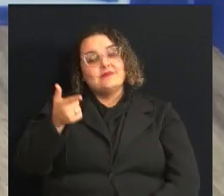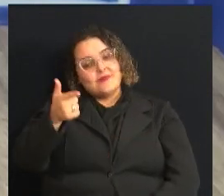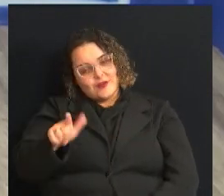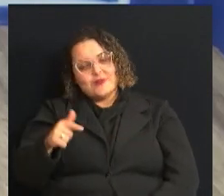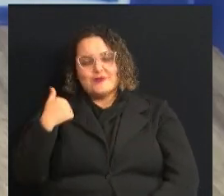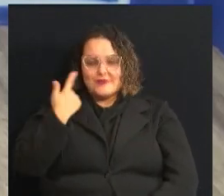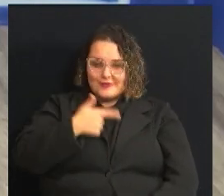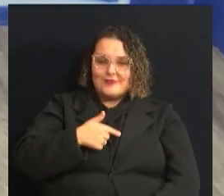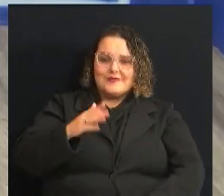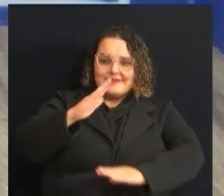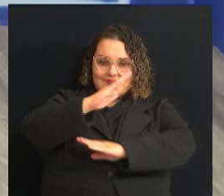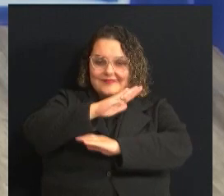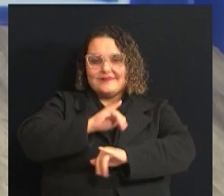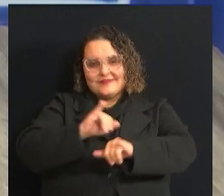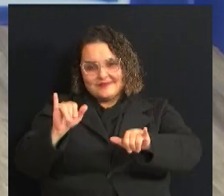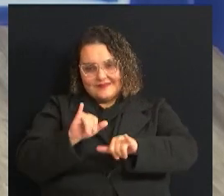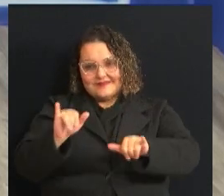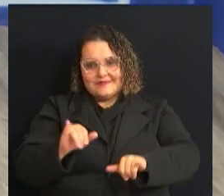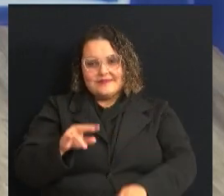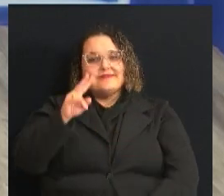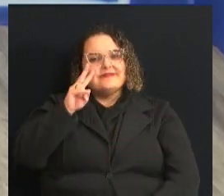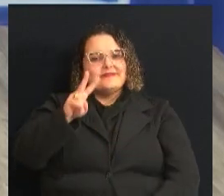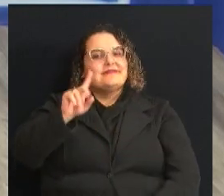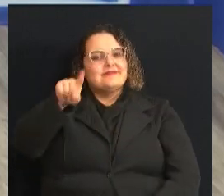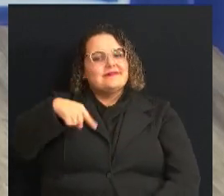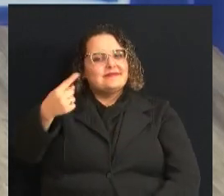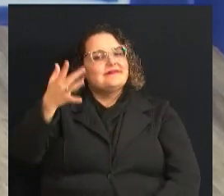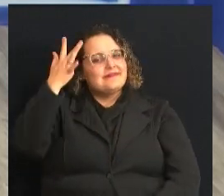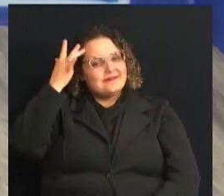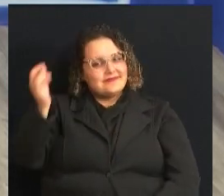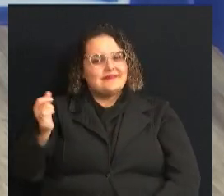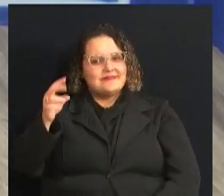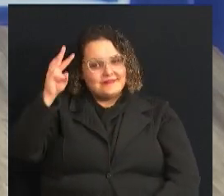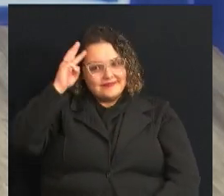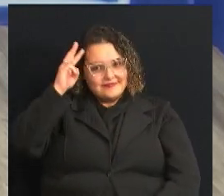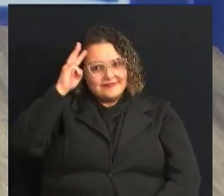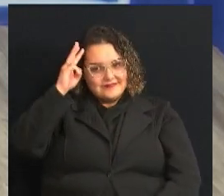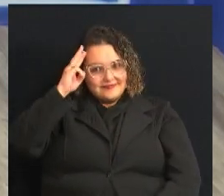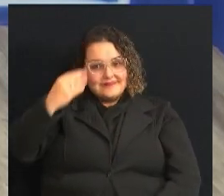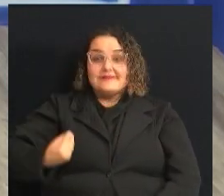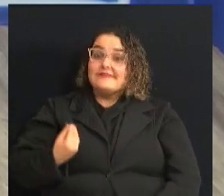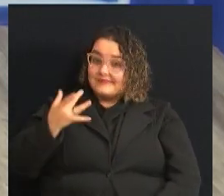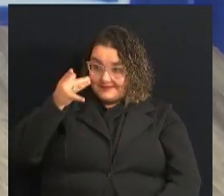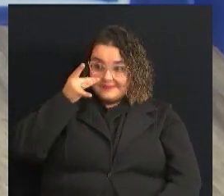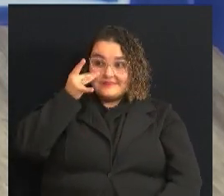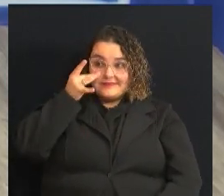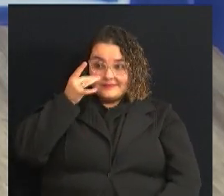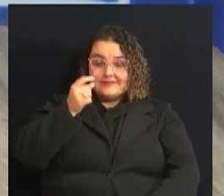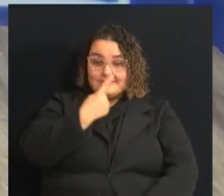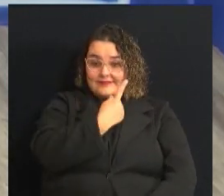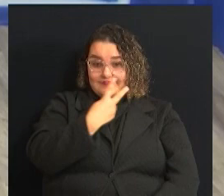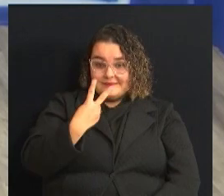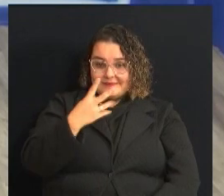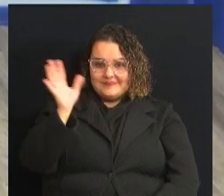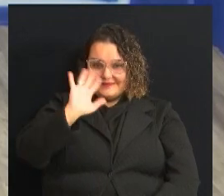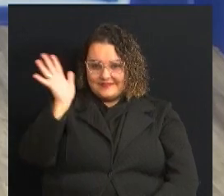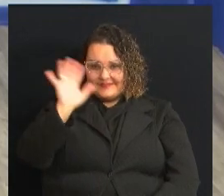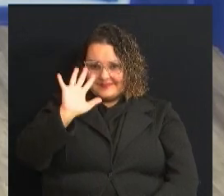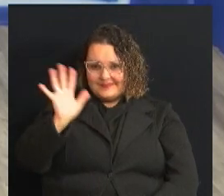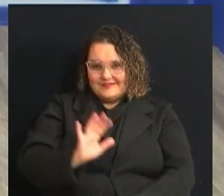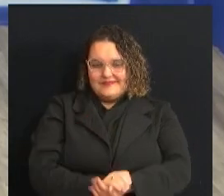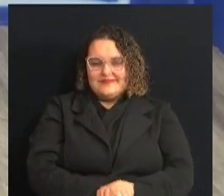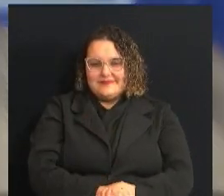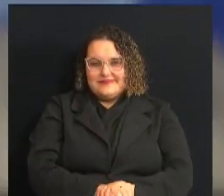na TV Câmara Campinas e nos vemos amanhã na terça-feira, ao vivo, ao meio-dia. Até lá. Tchau, tchau.